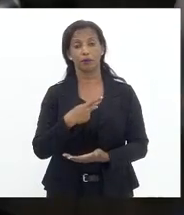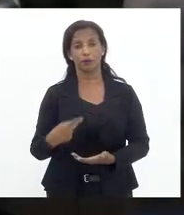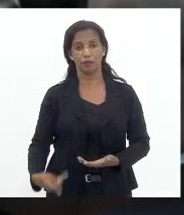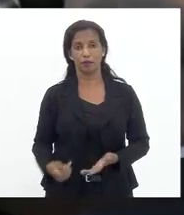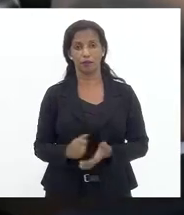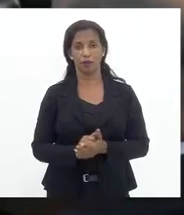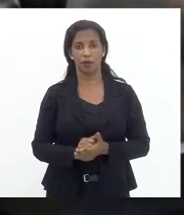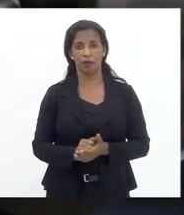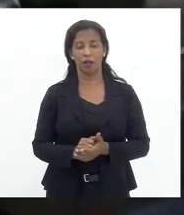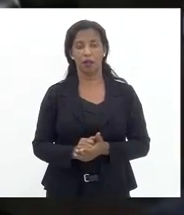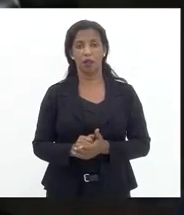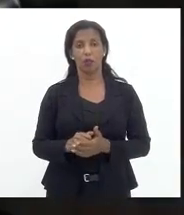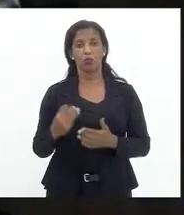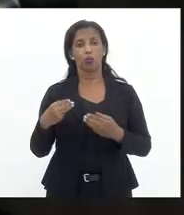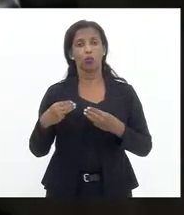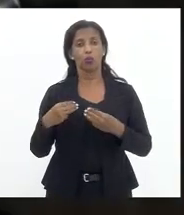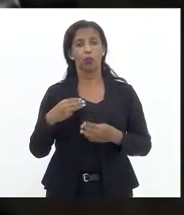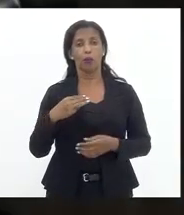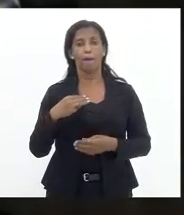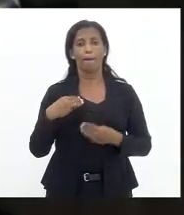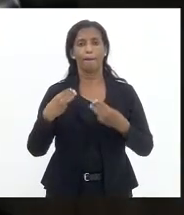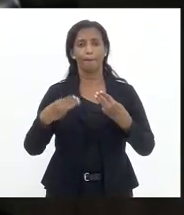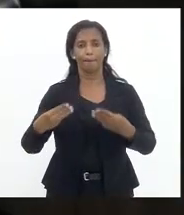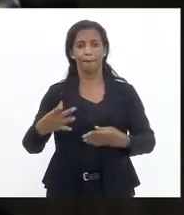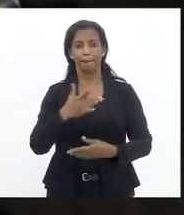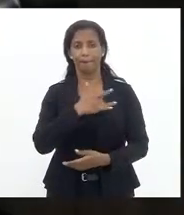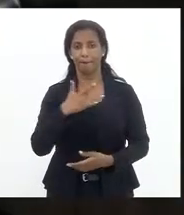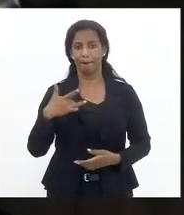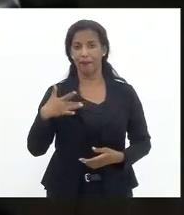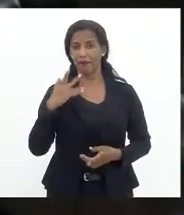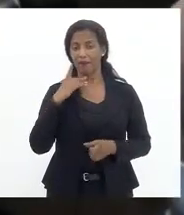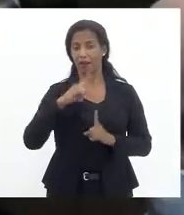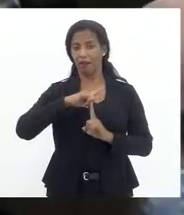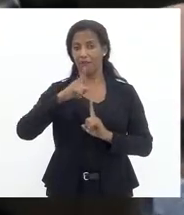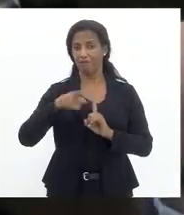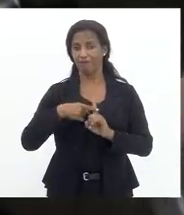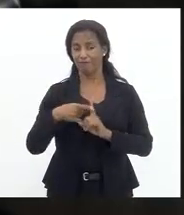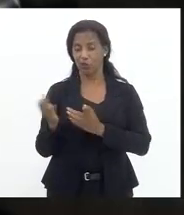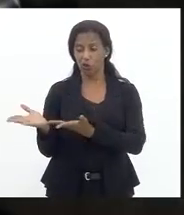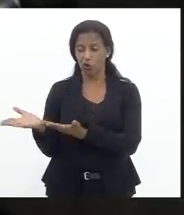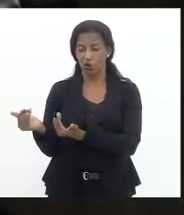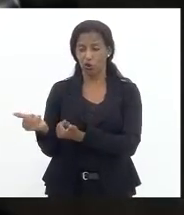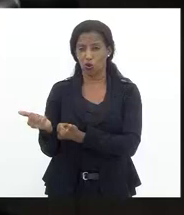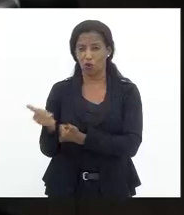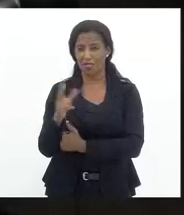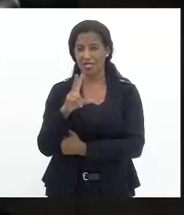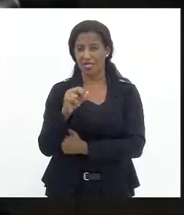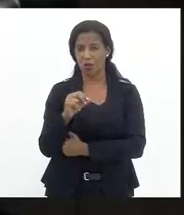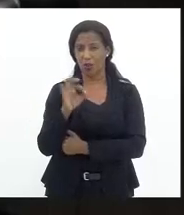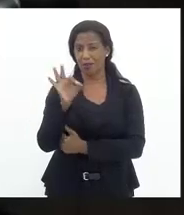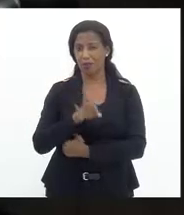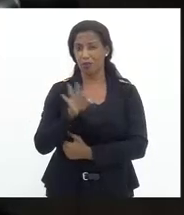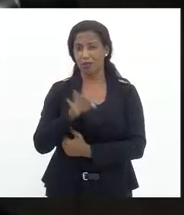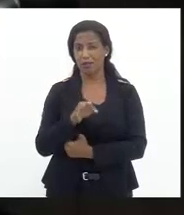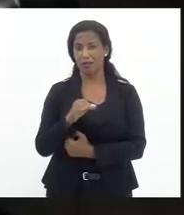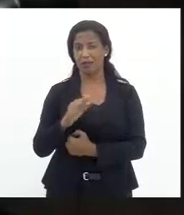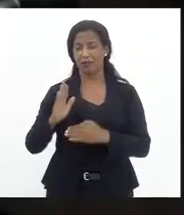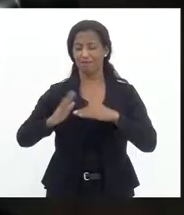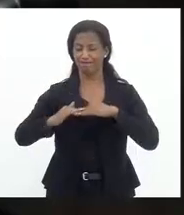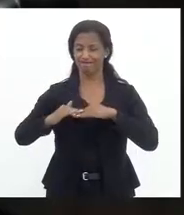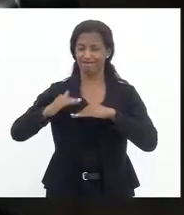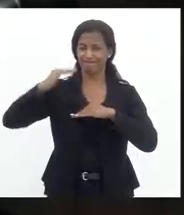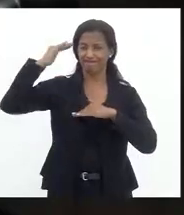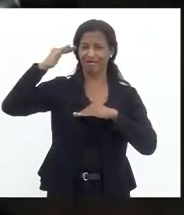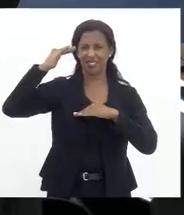Dados do Ministério da Saúde apontam que os índices de gravidez na adolescência no Brasil estão 50% acima